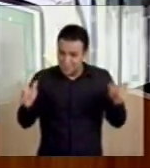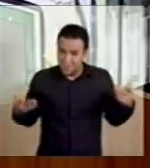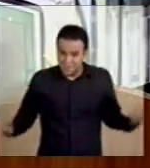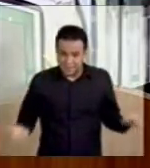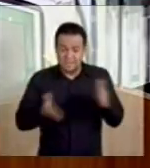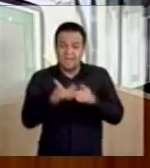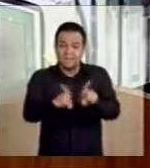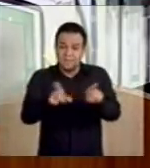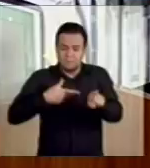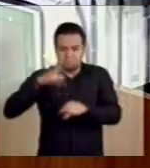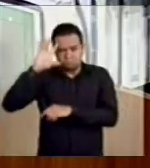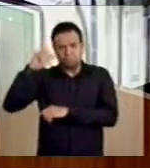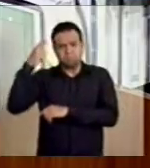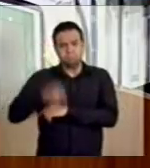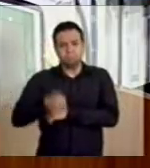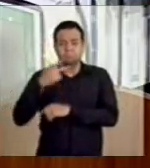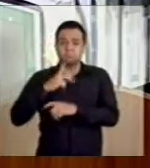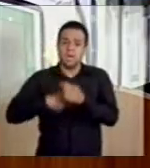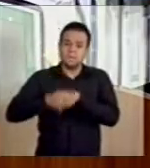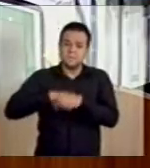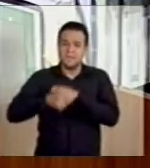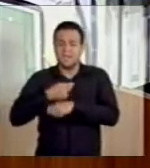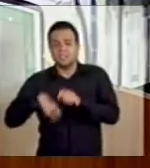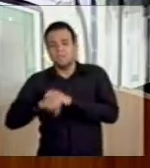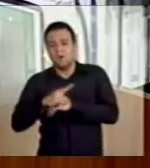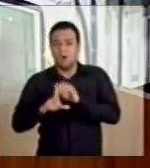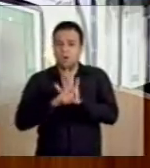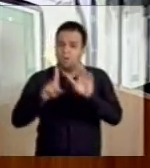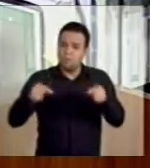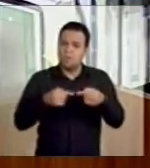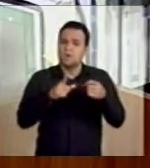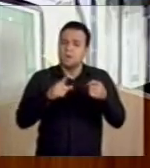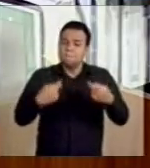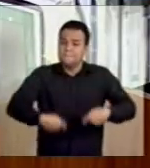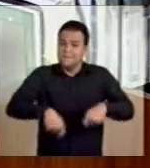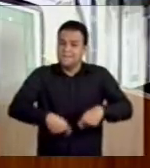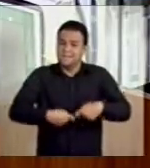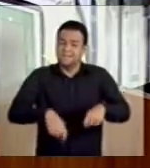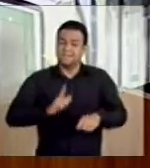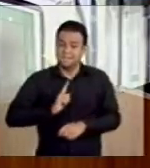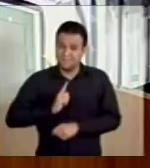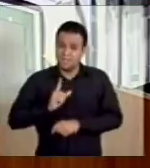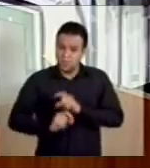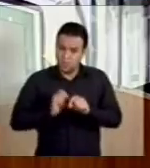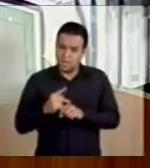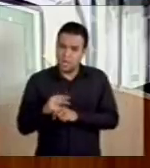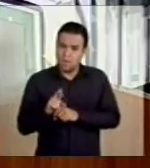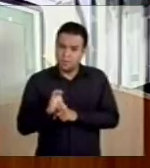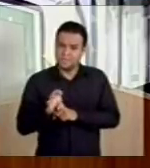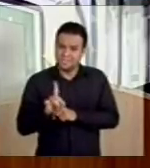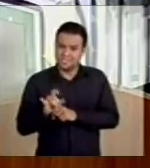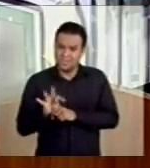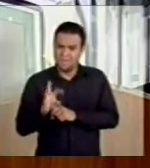as medidas legislativas, administrativas e de outros tipos que sejam necessárias para que existam procedimentos pelos